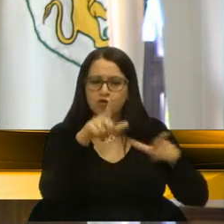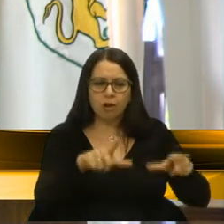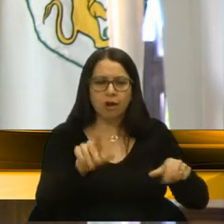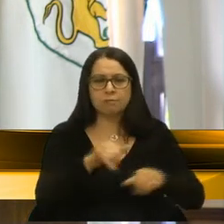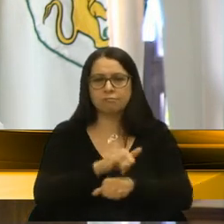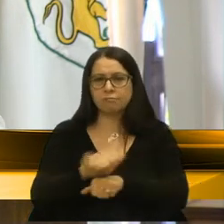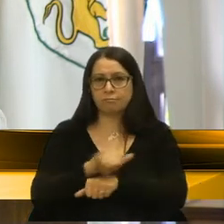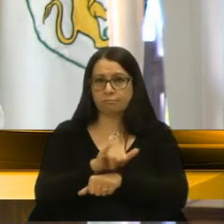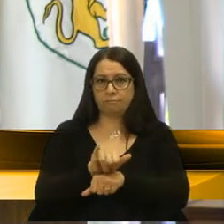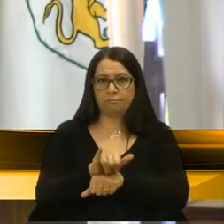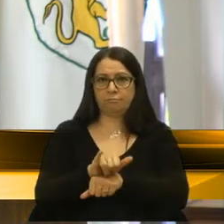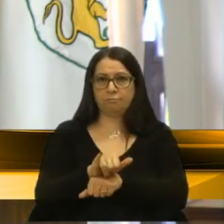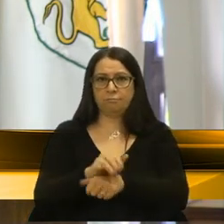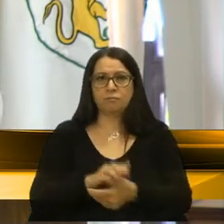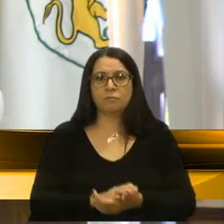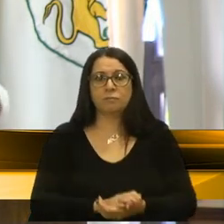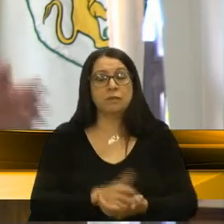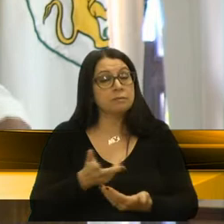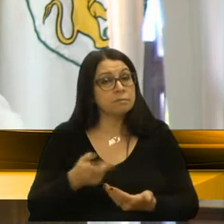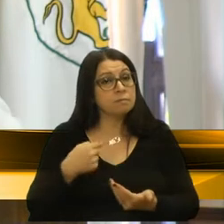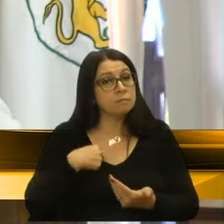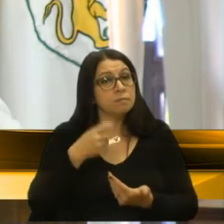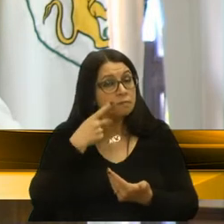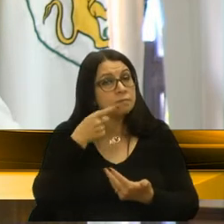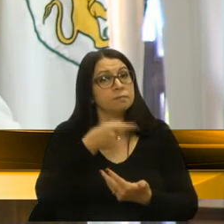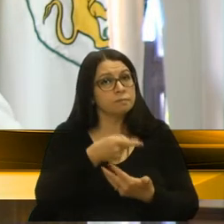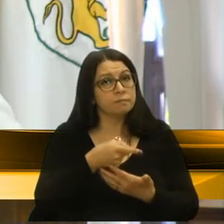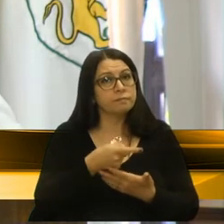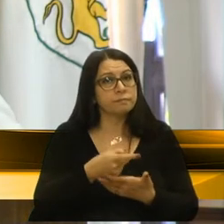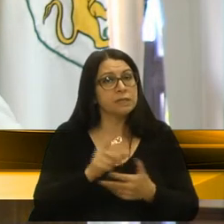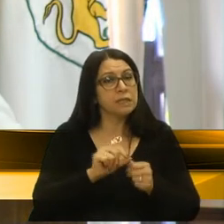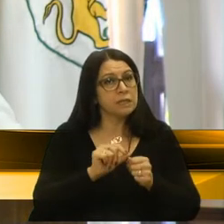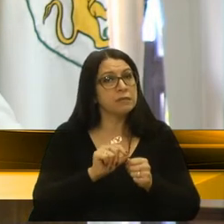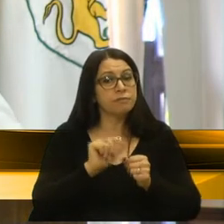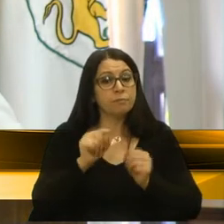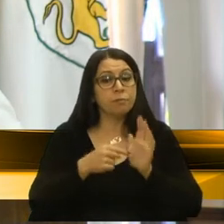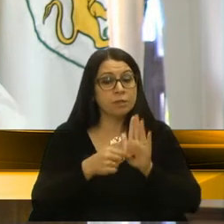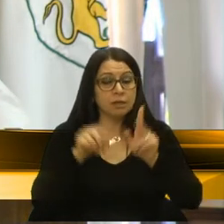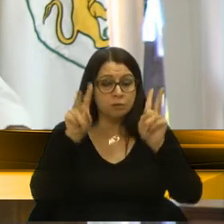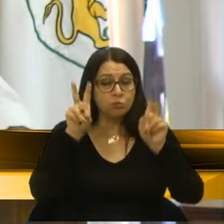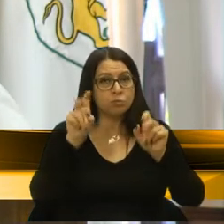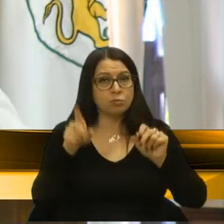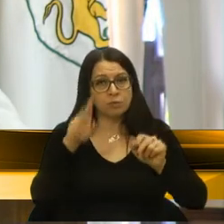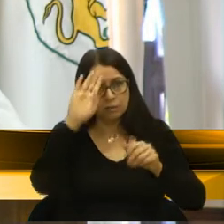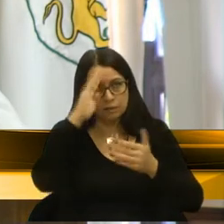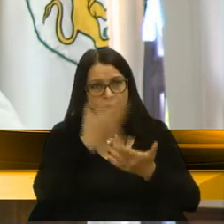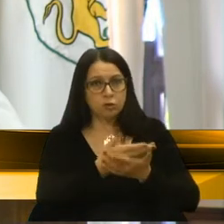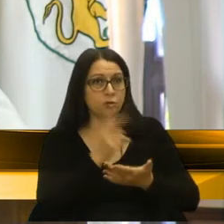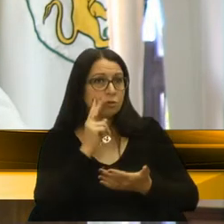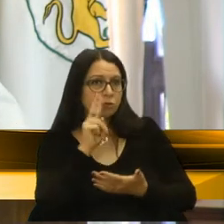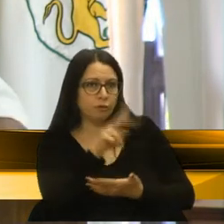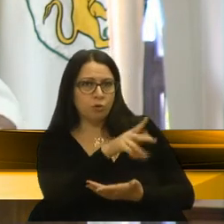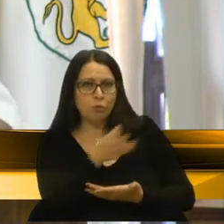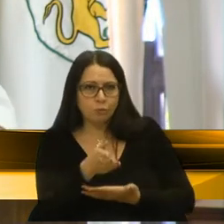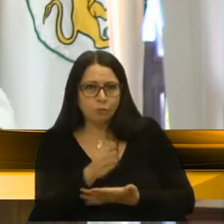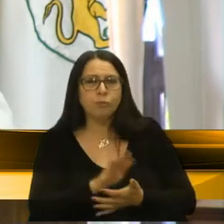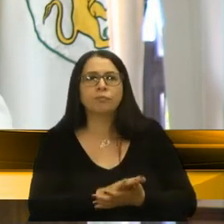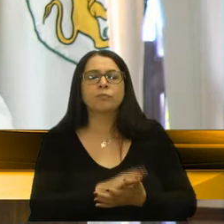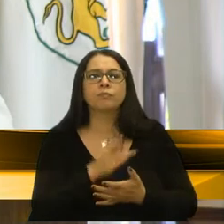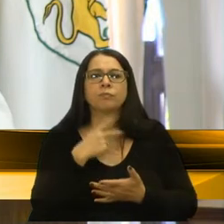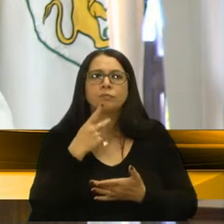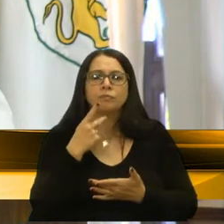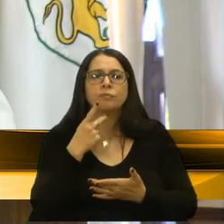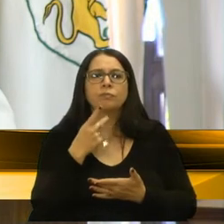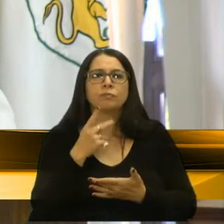locais estratégicos. Mas até disse para eles que ia trazer esse assunto hoje, acredito que alguns devem estar até assistindo, me falaram que